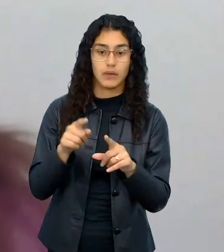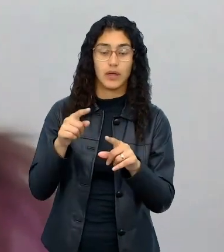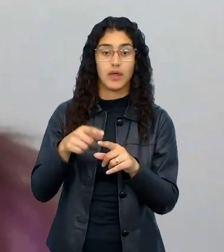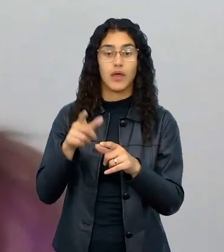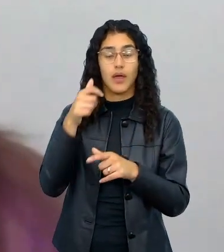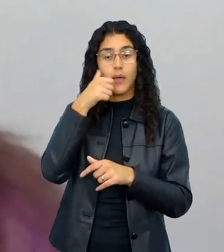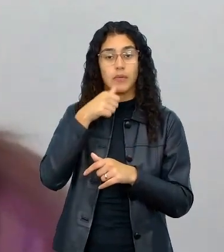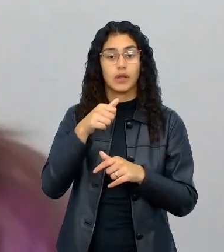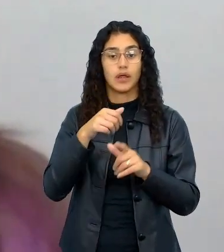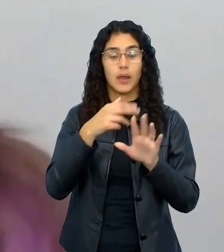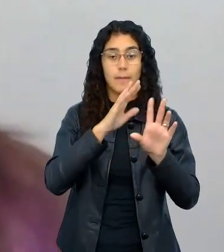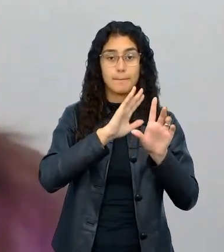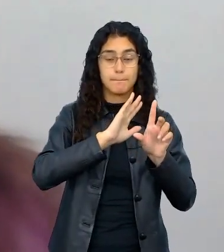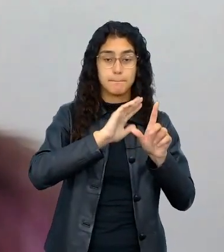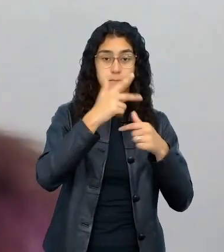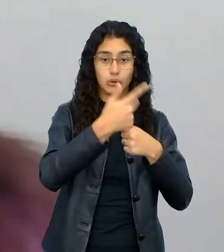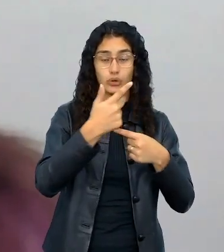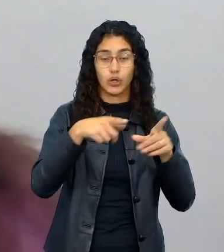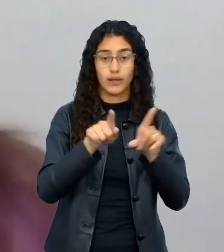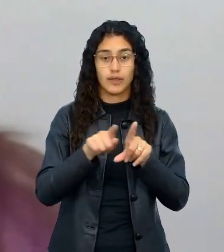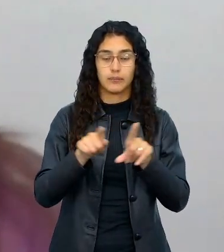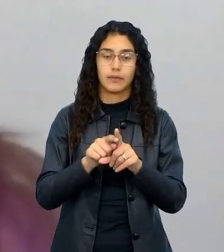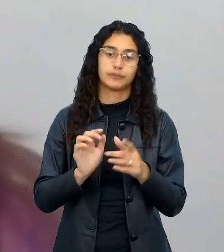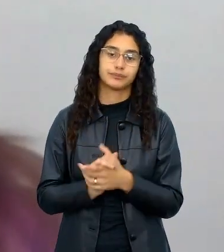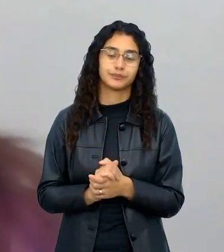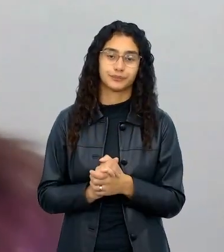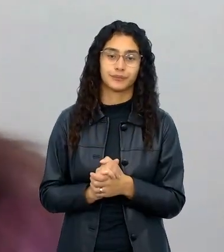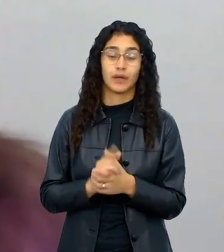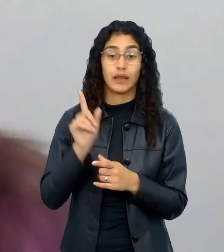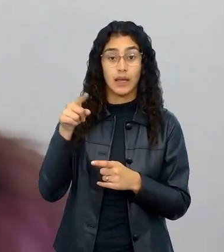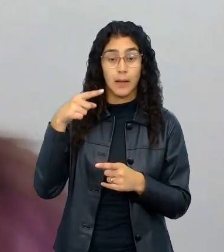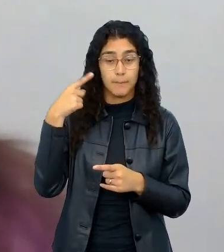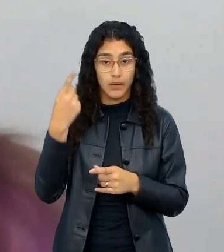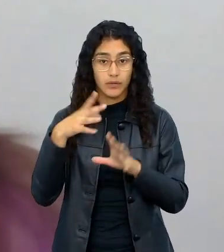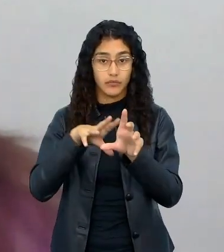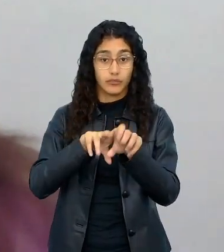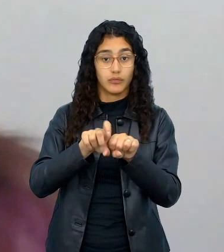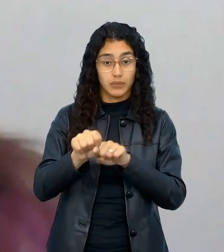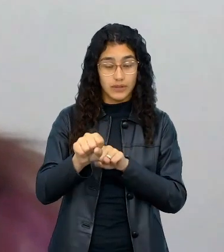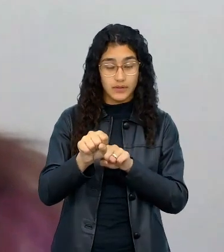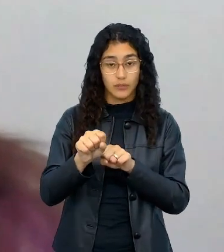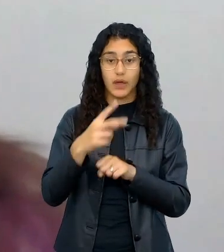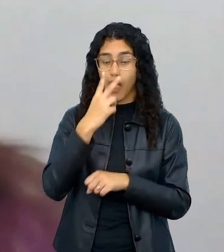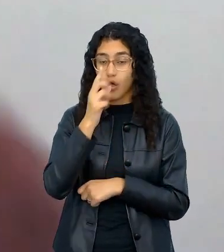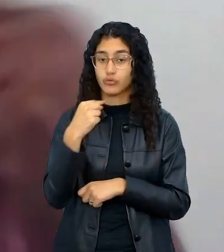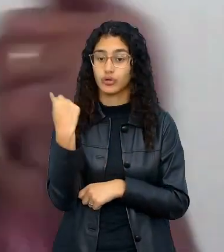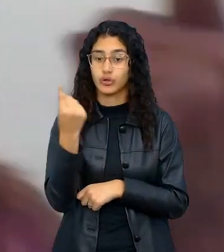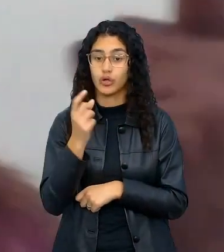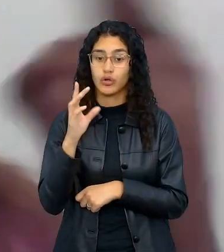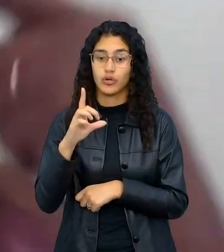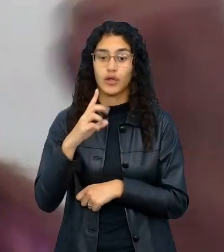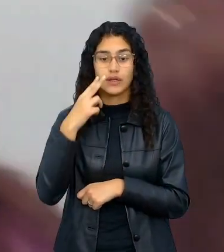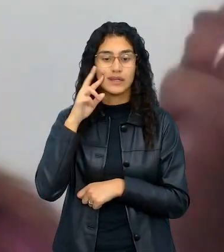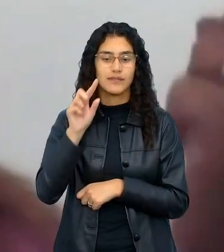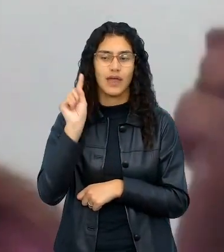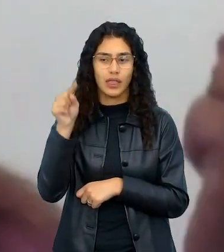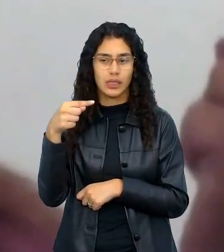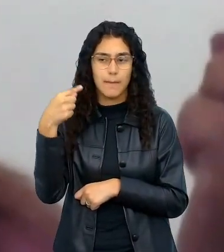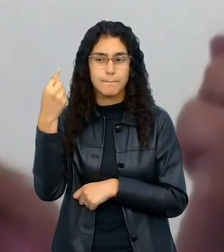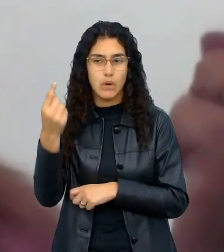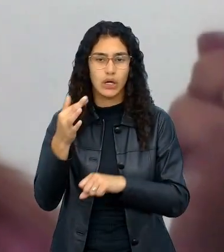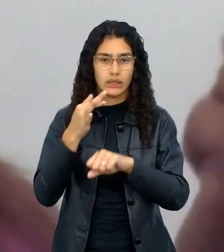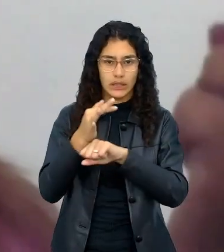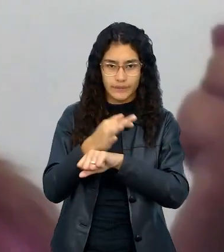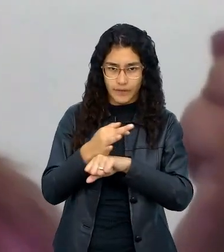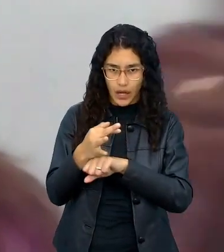da produtora. E é isso, gente. Até a próxima. Eu acho que a gente só se vê depois das